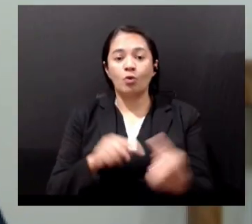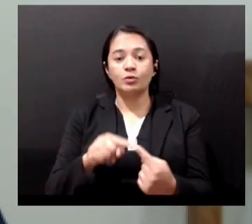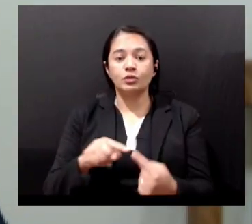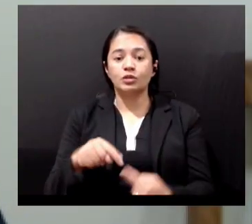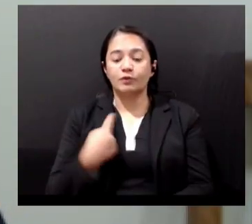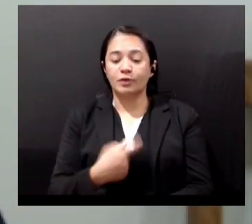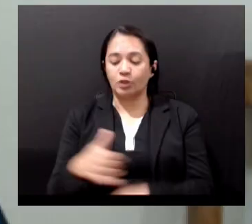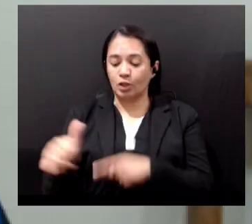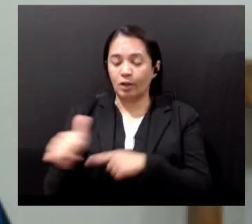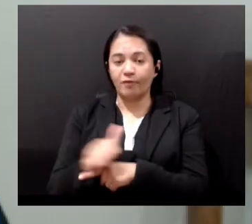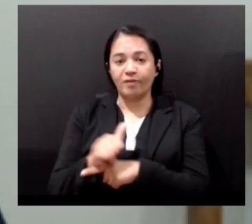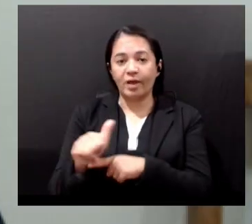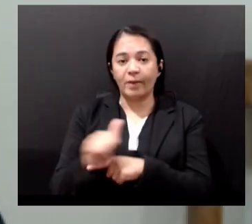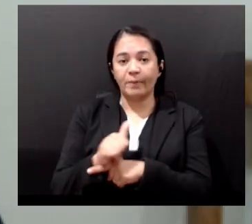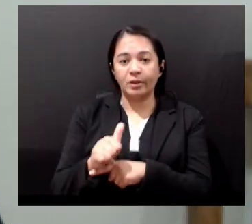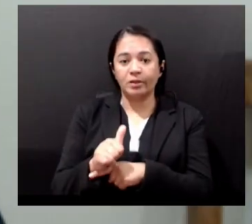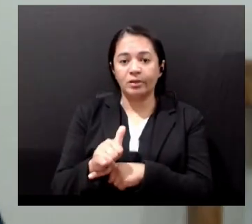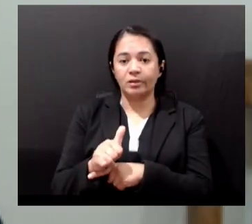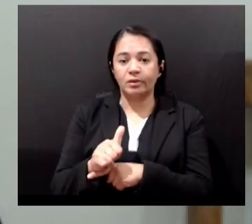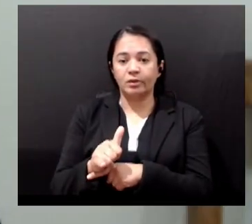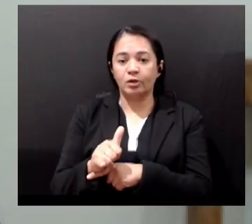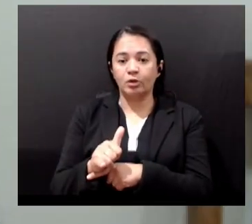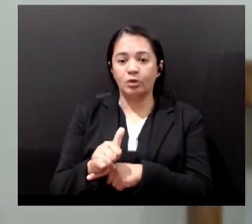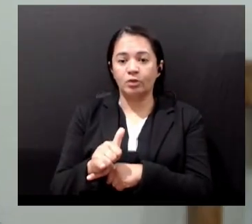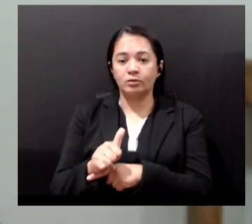nossa ferramenta, que